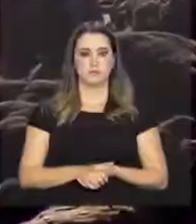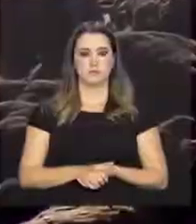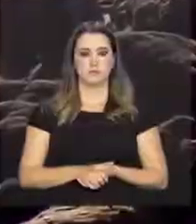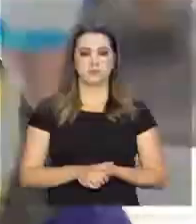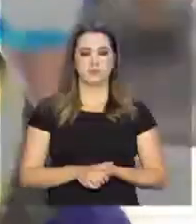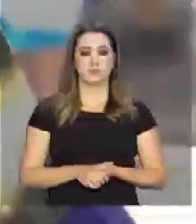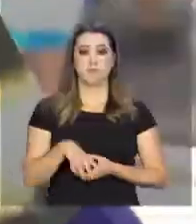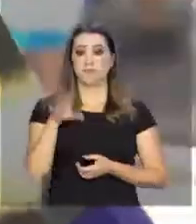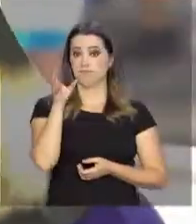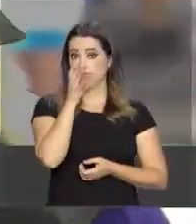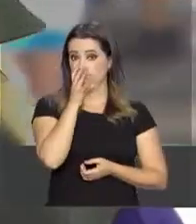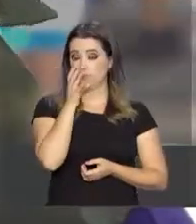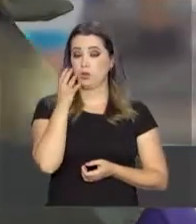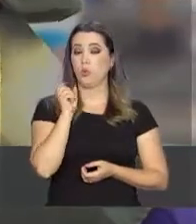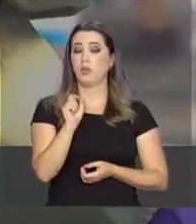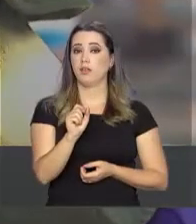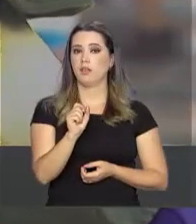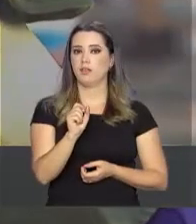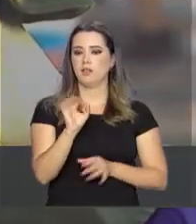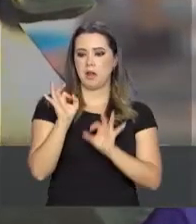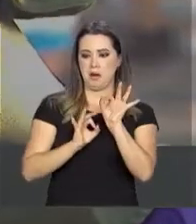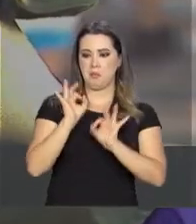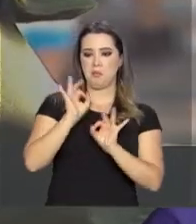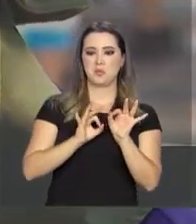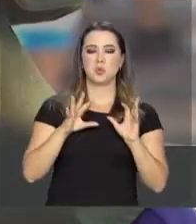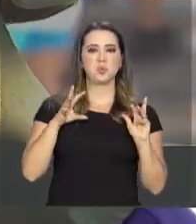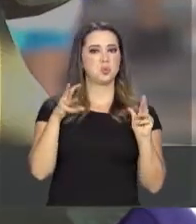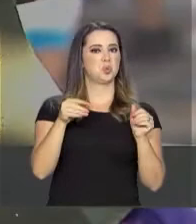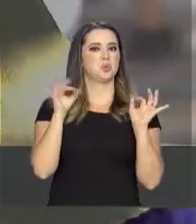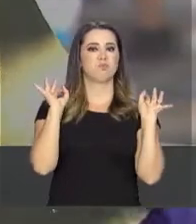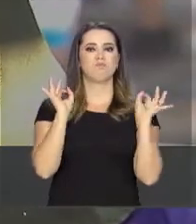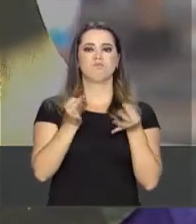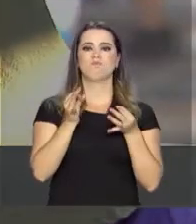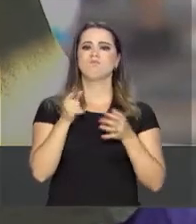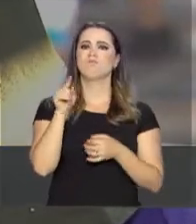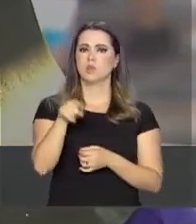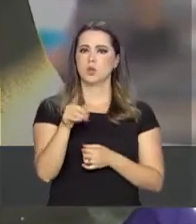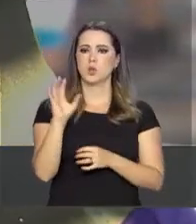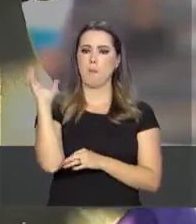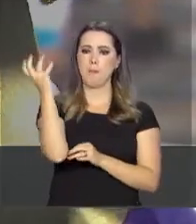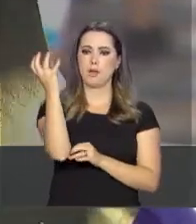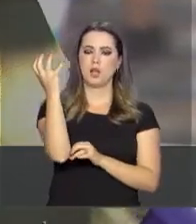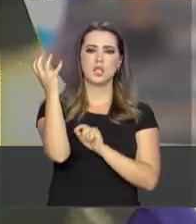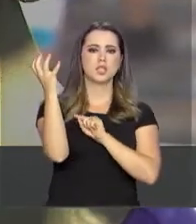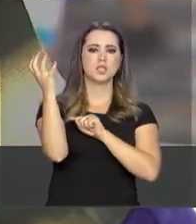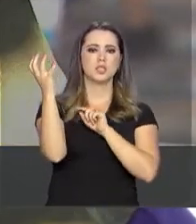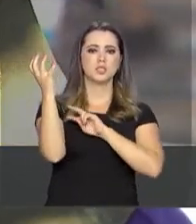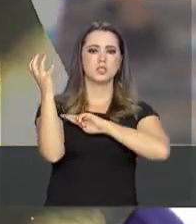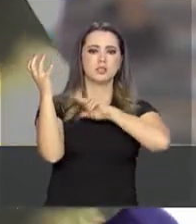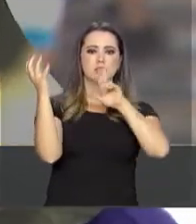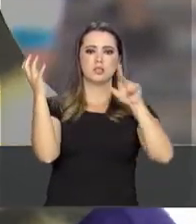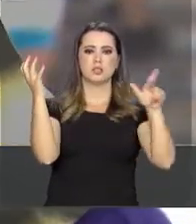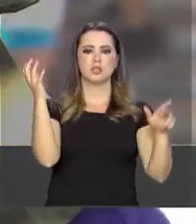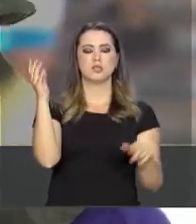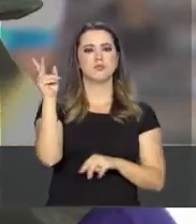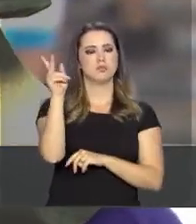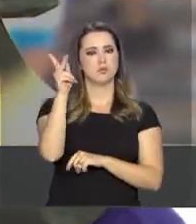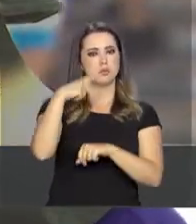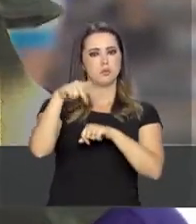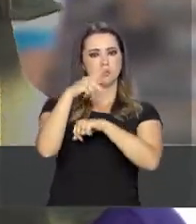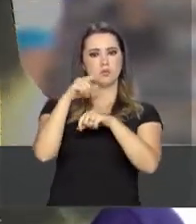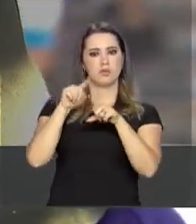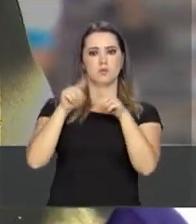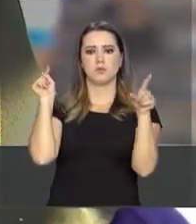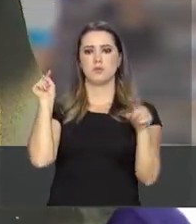Mais impressionante, eu acho que é a estrutura do parque. Eu achei parques, a gente tem vários parques no país,